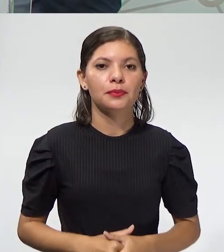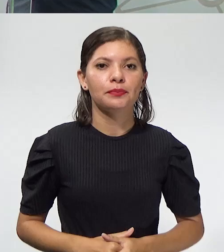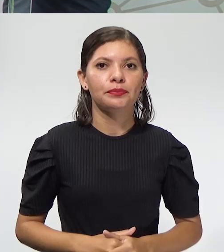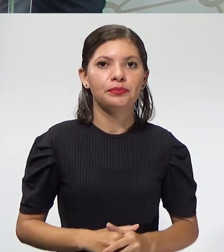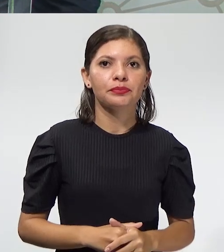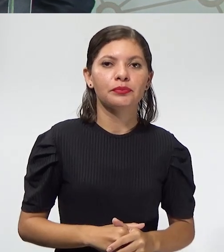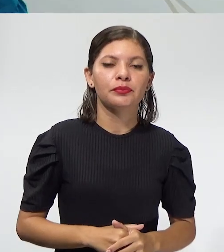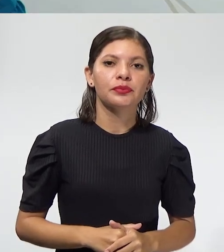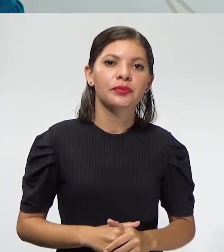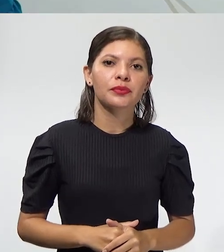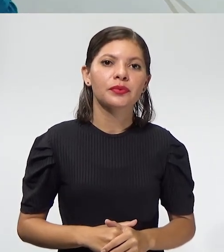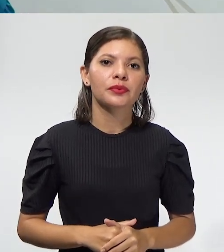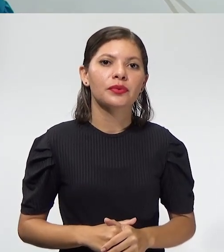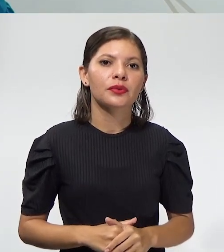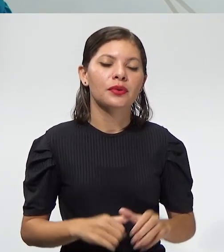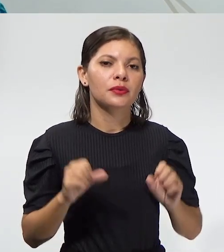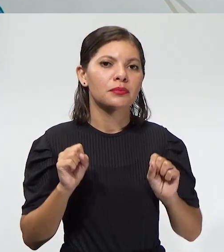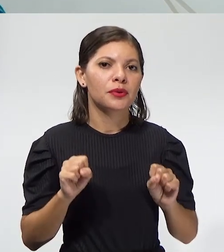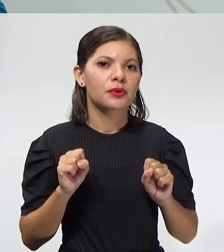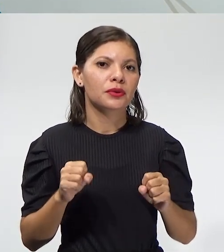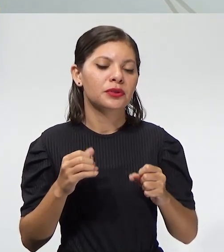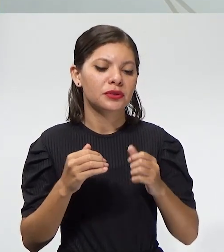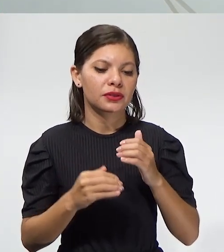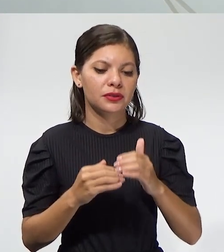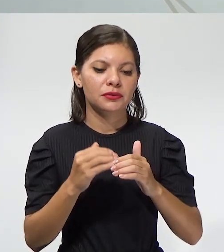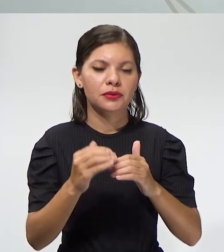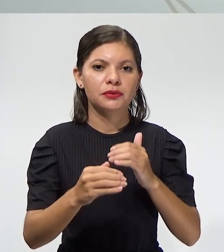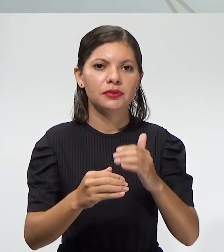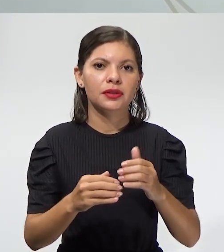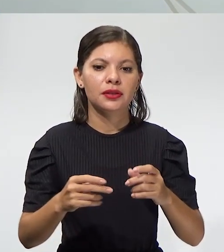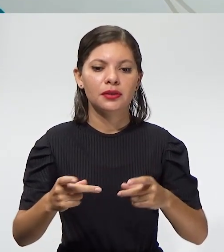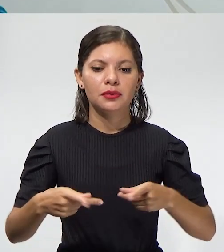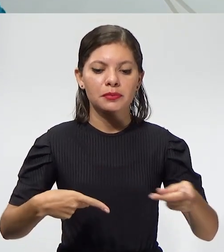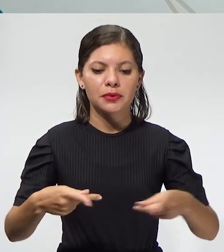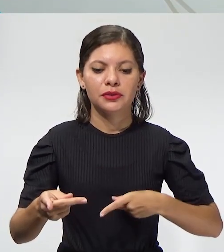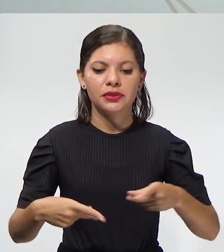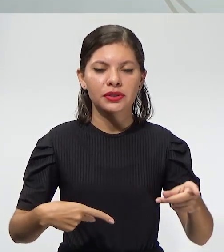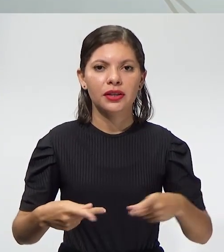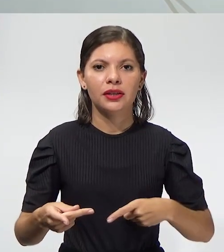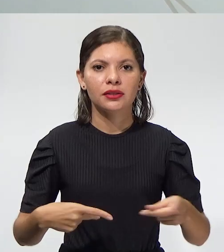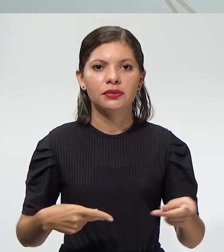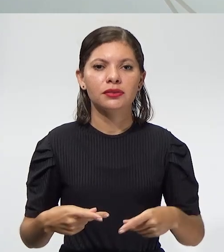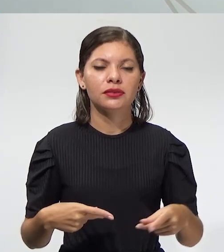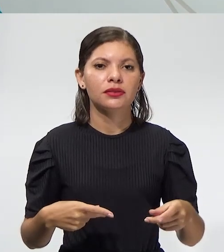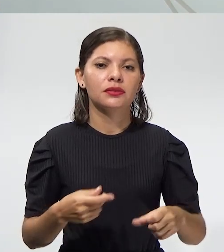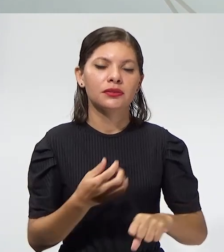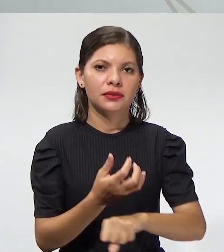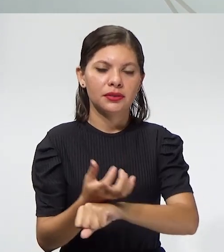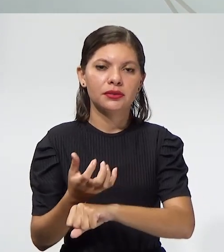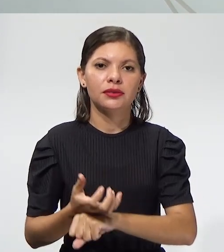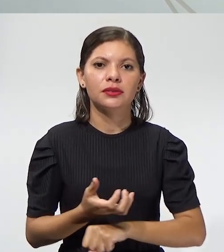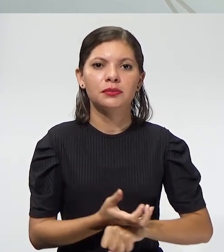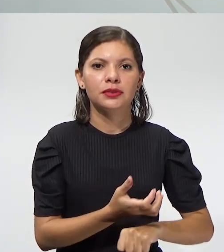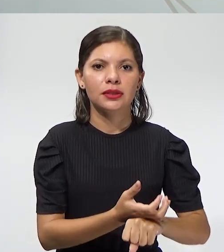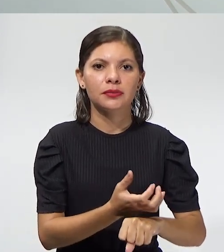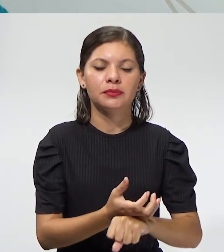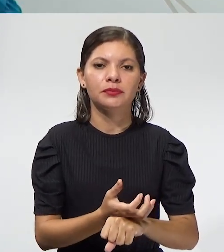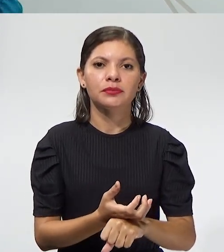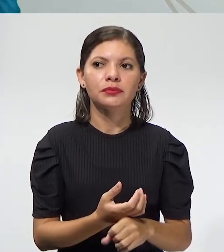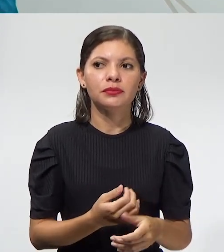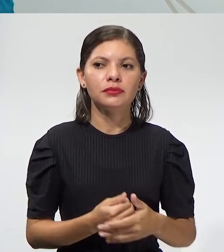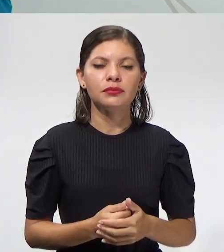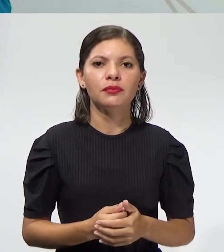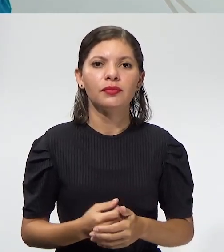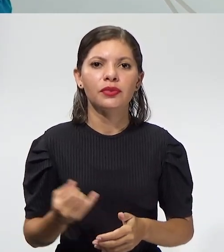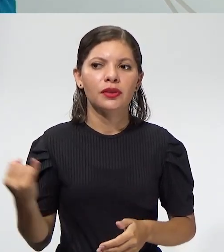grupo, mas a gente pode desenvolver projetos durante o curso que vão envolver essa questão transdisciplinar,